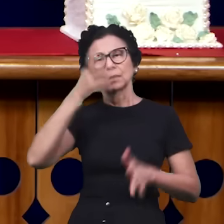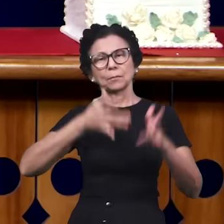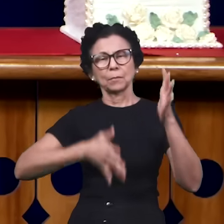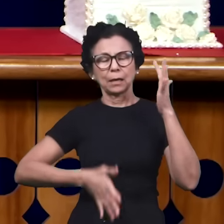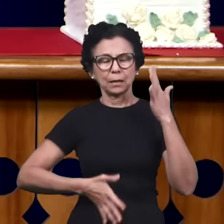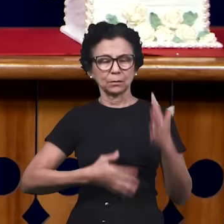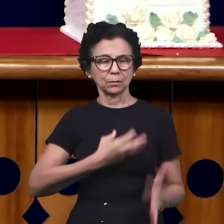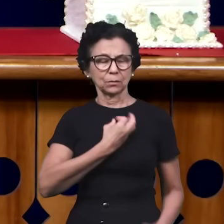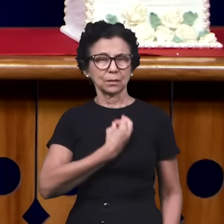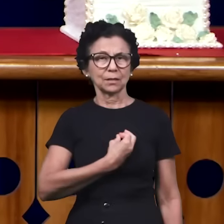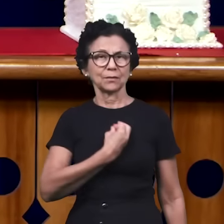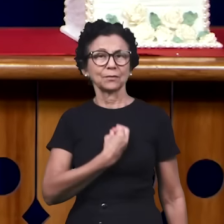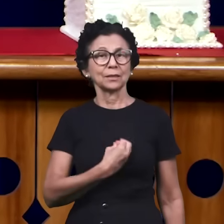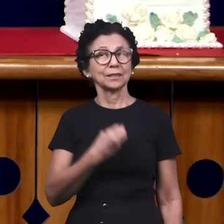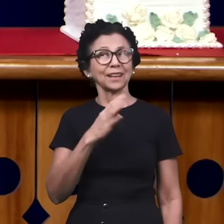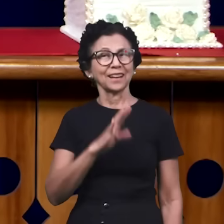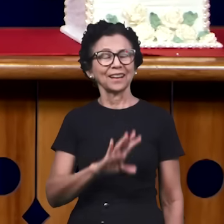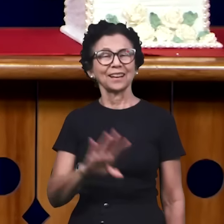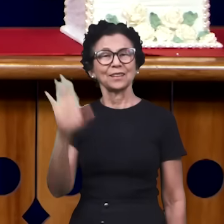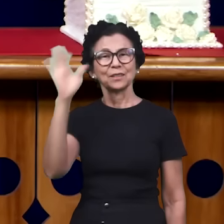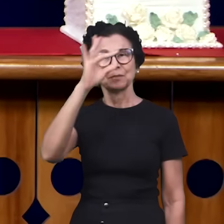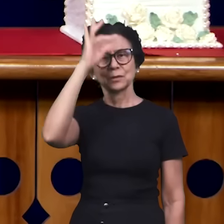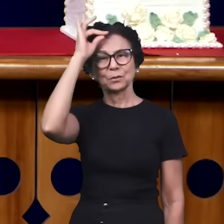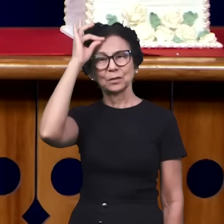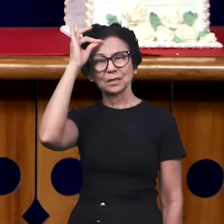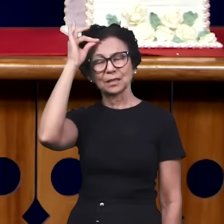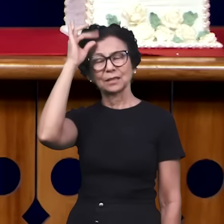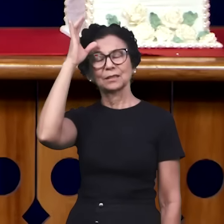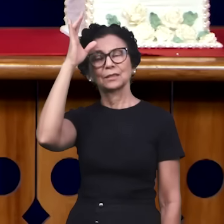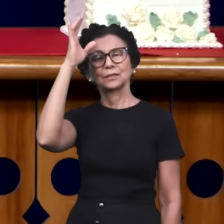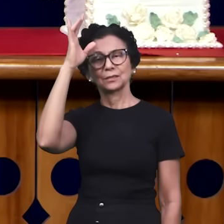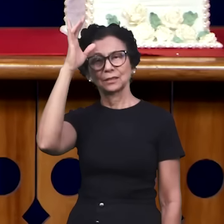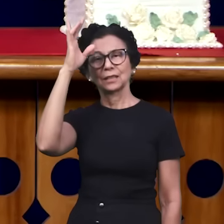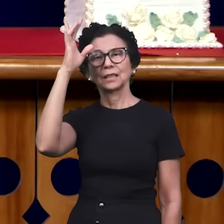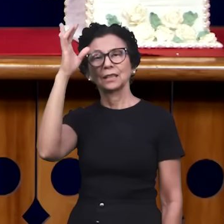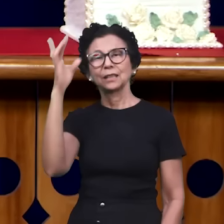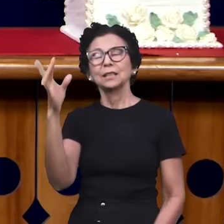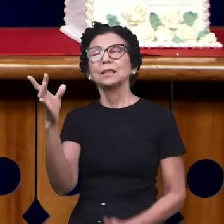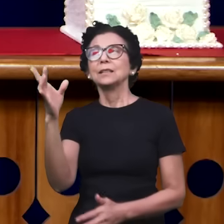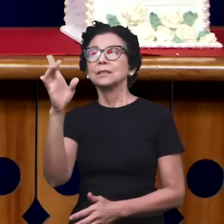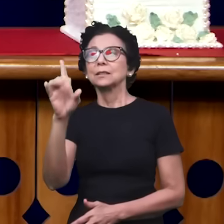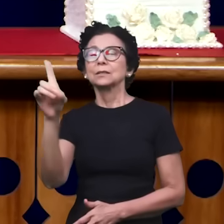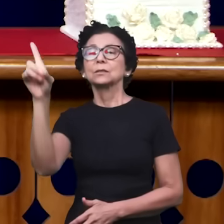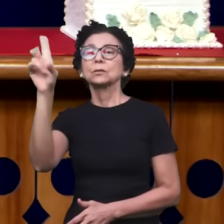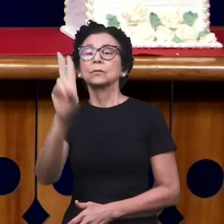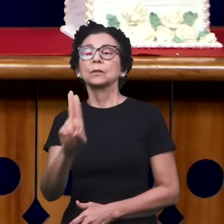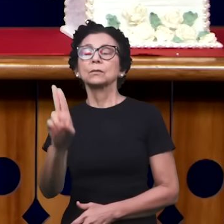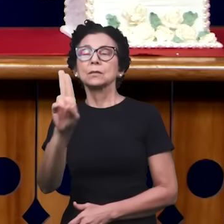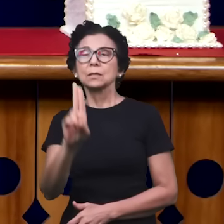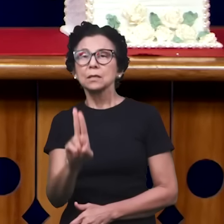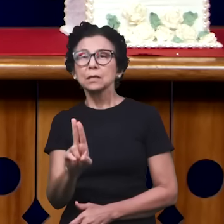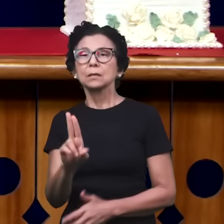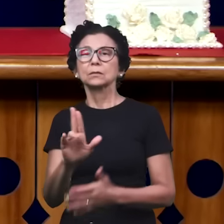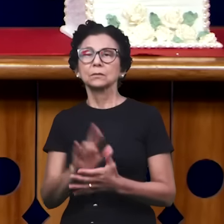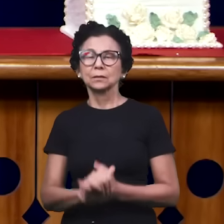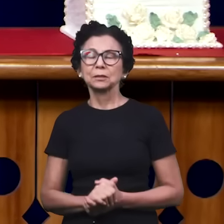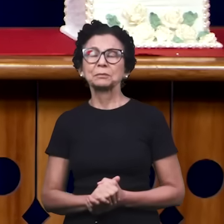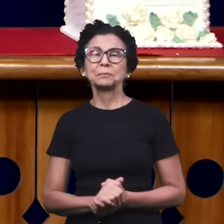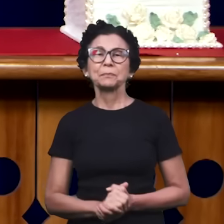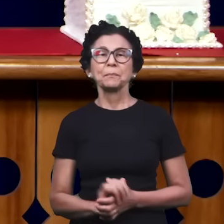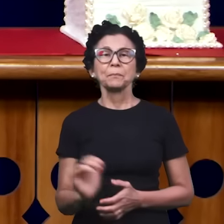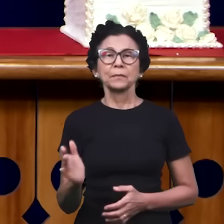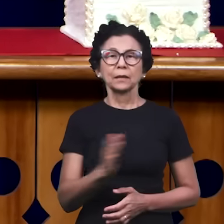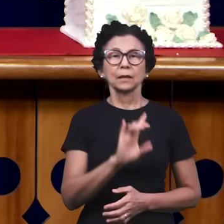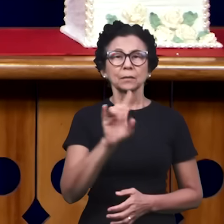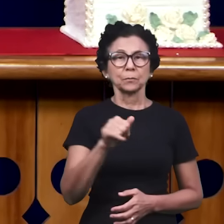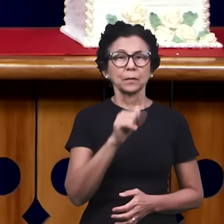nós e aí o oleiro ele vai dando forma, e aí o Senhor vai dando forma à nossa vida. Depois que ele dá a forma com a água, tem um outro